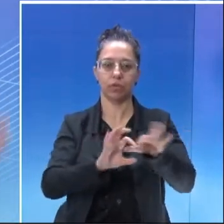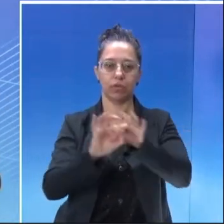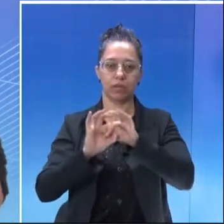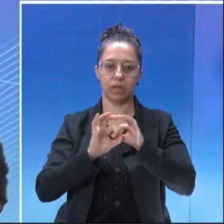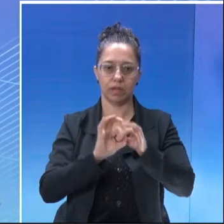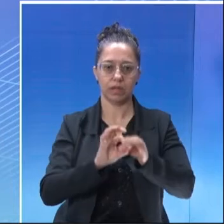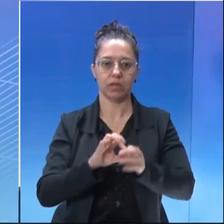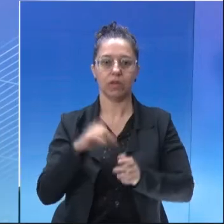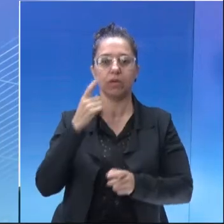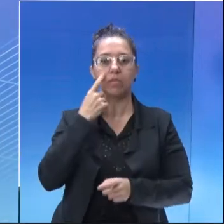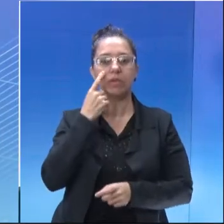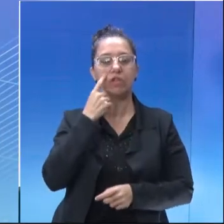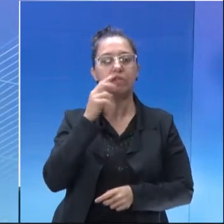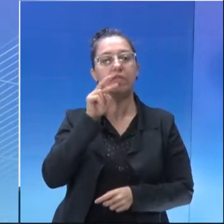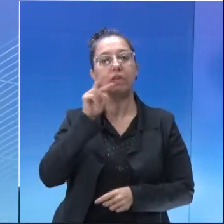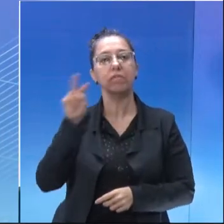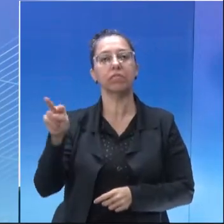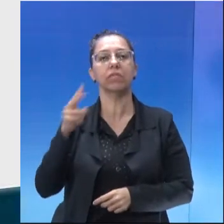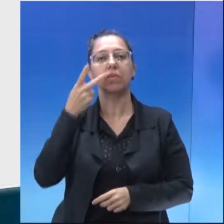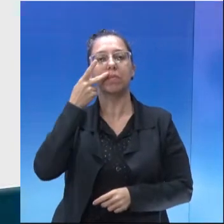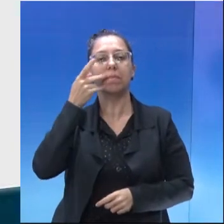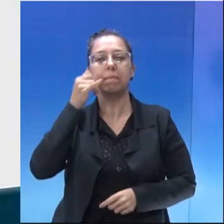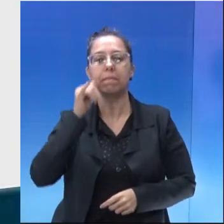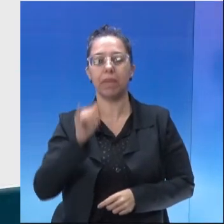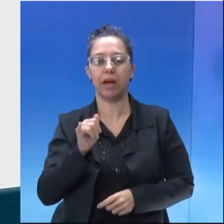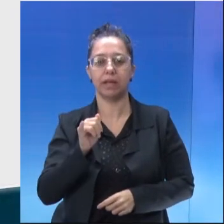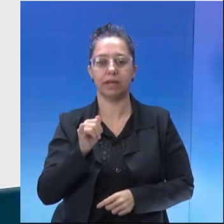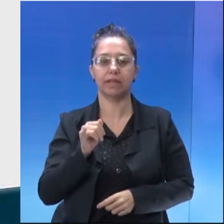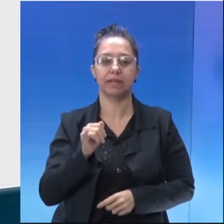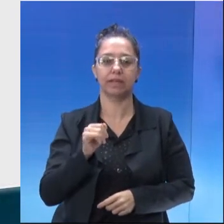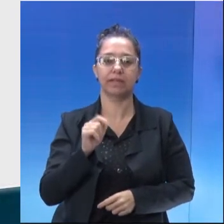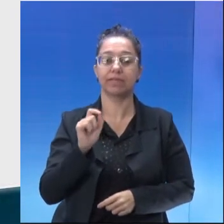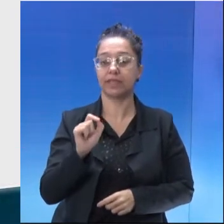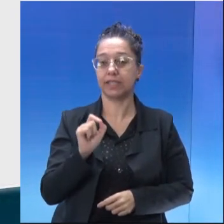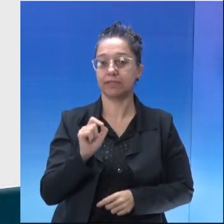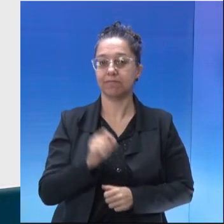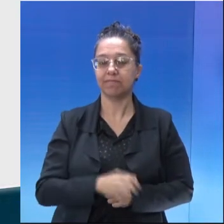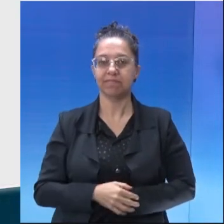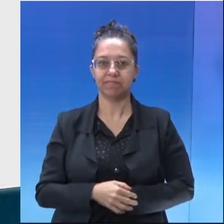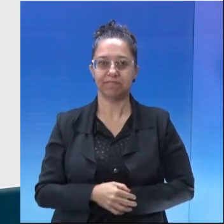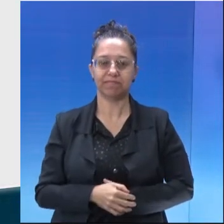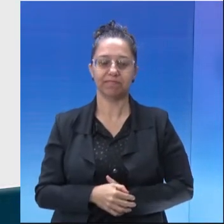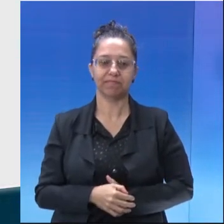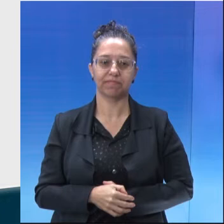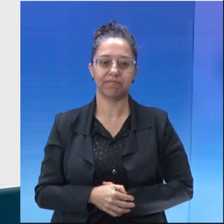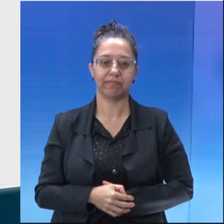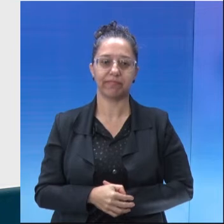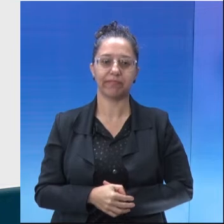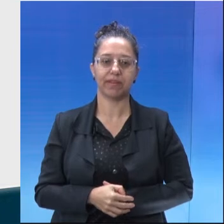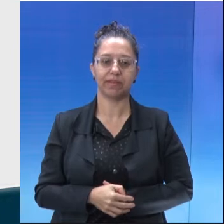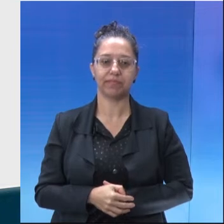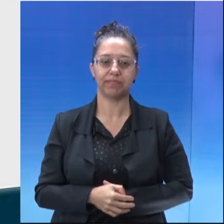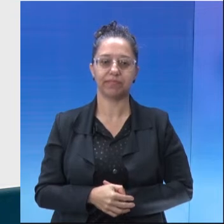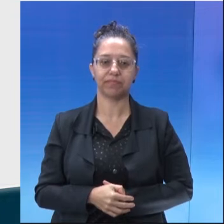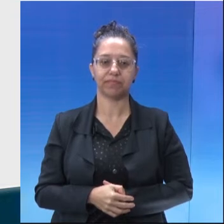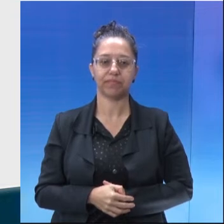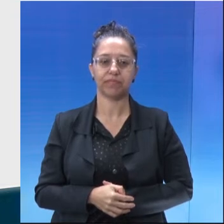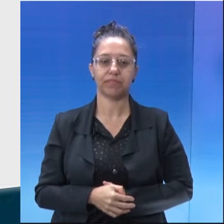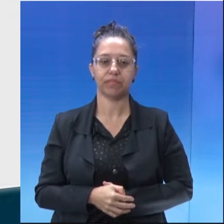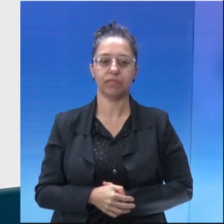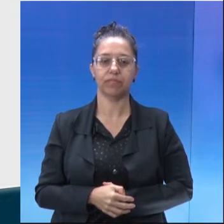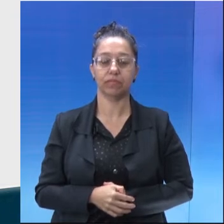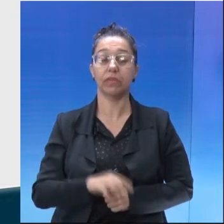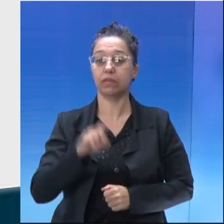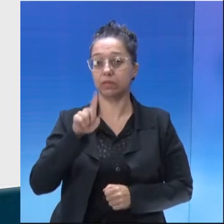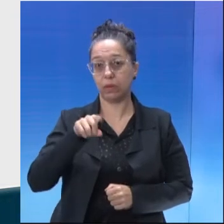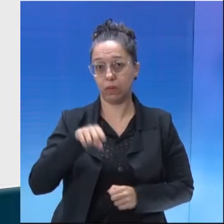a contextualização para nós chegarmos ao pai disso. Segundo, muito um consenso,